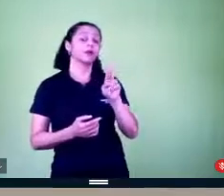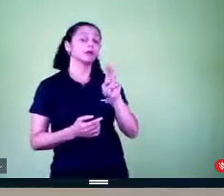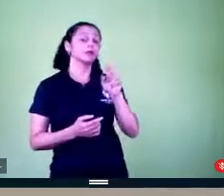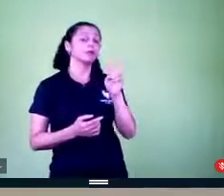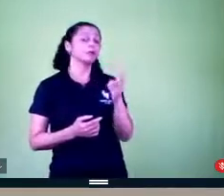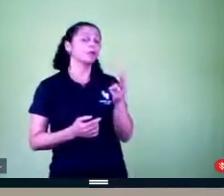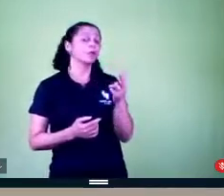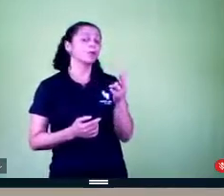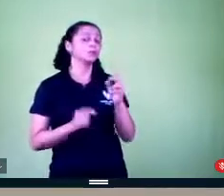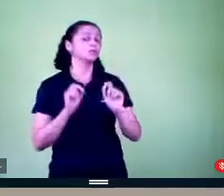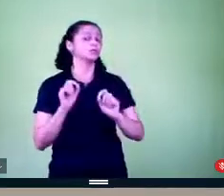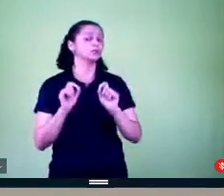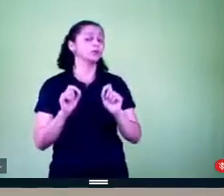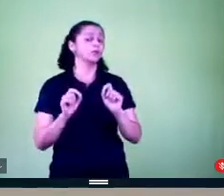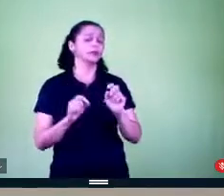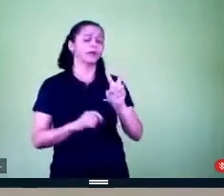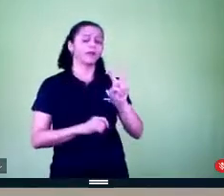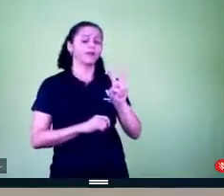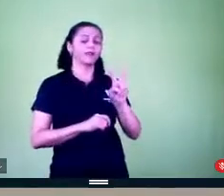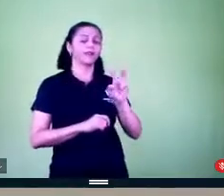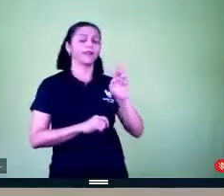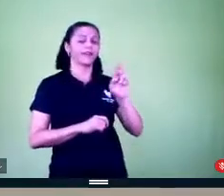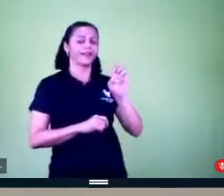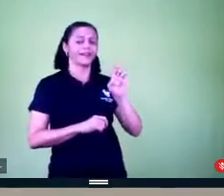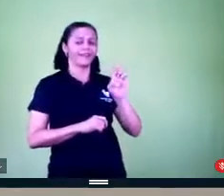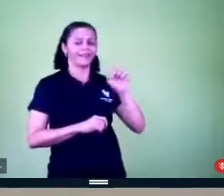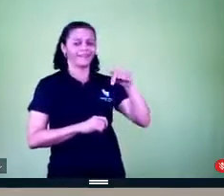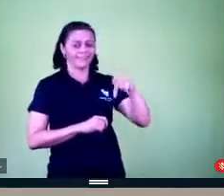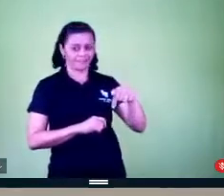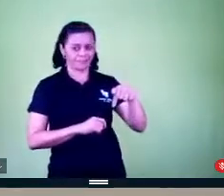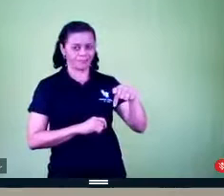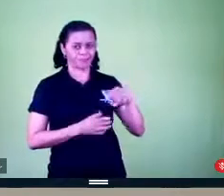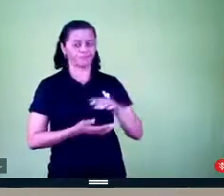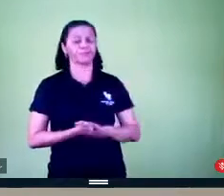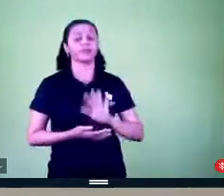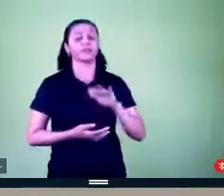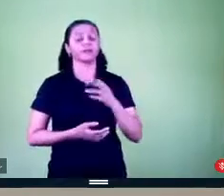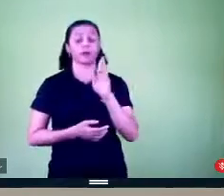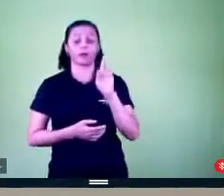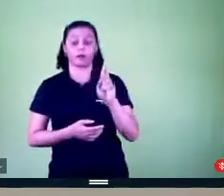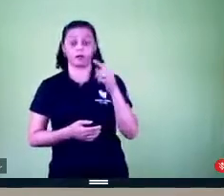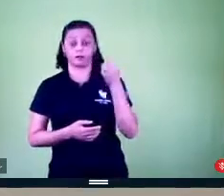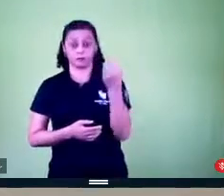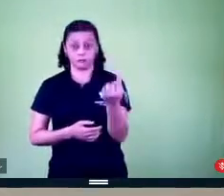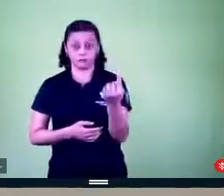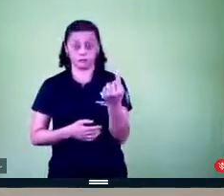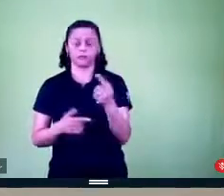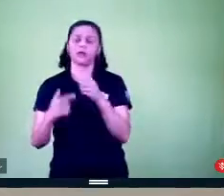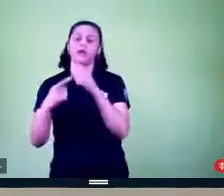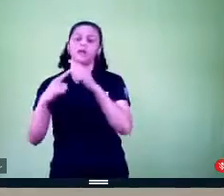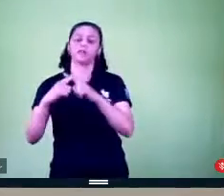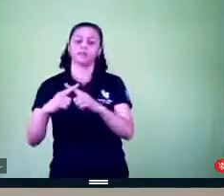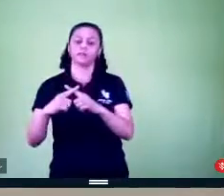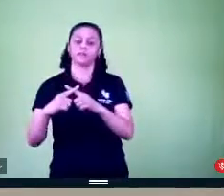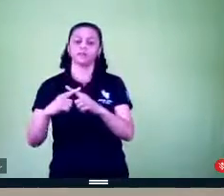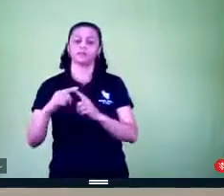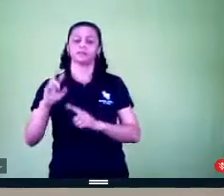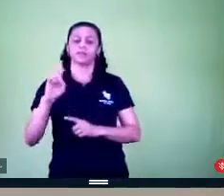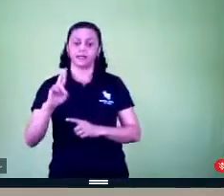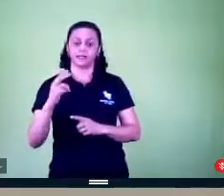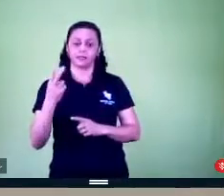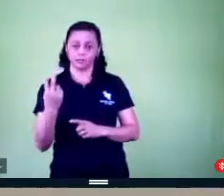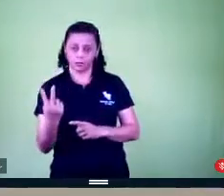Vai ser R1 vezes R2 dividido por